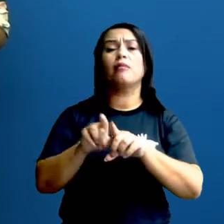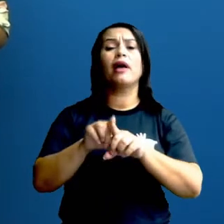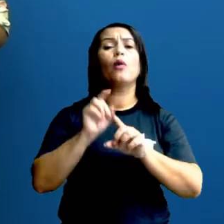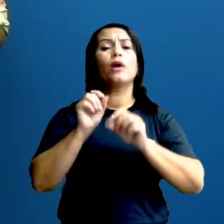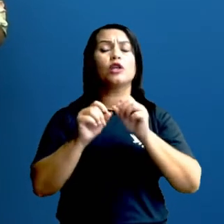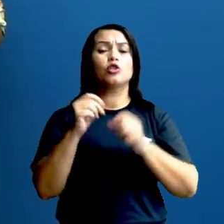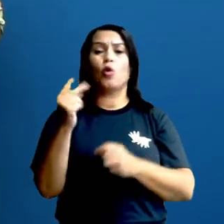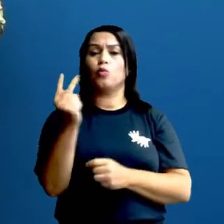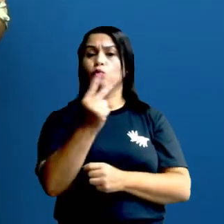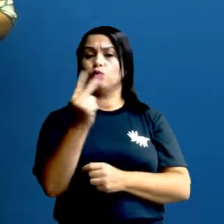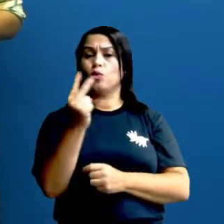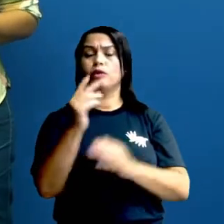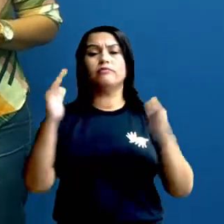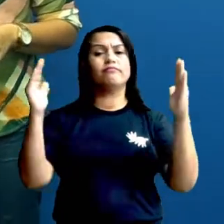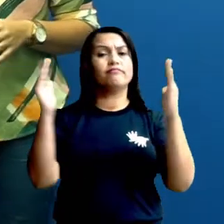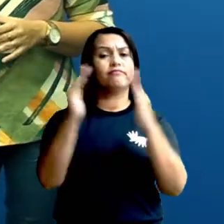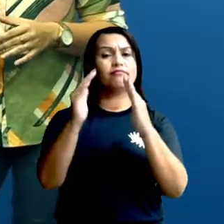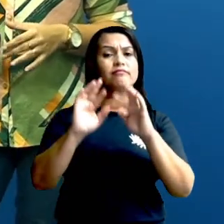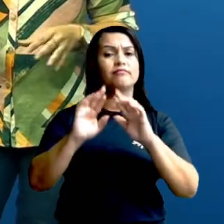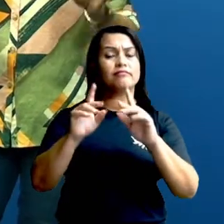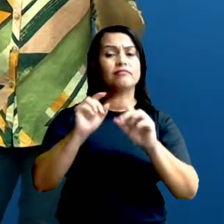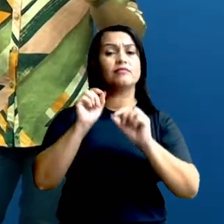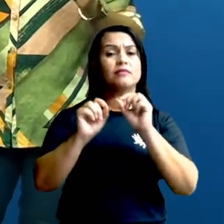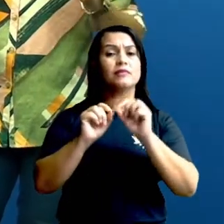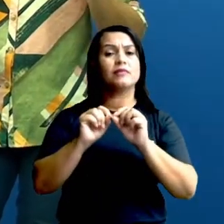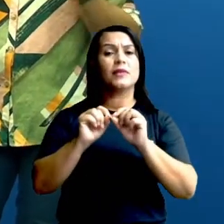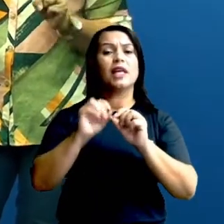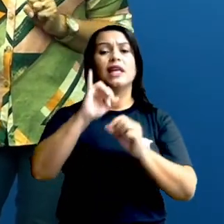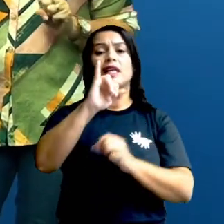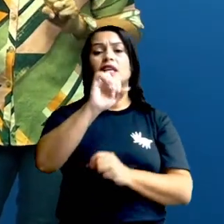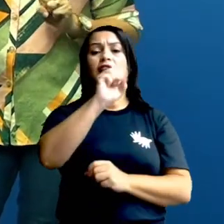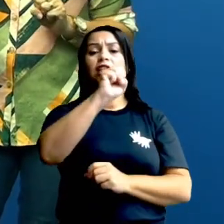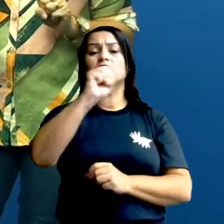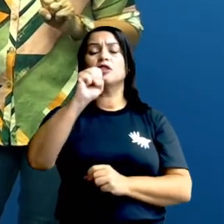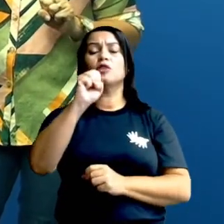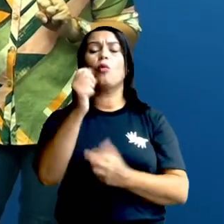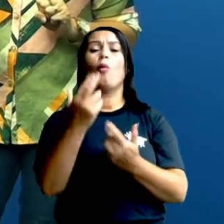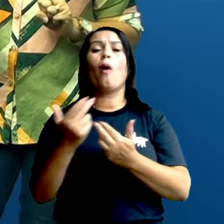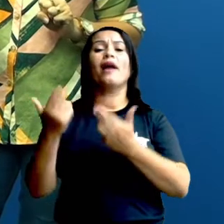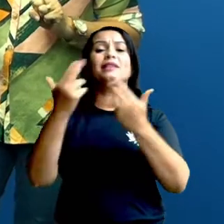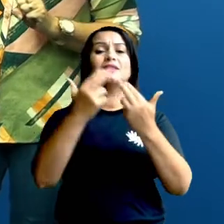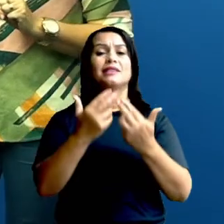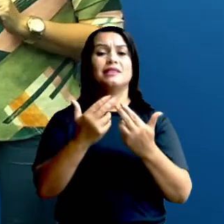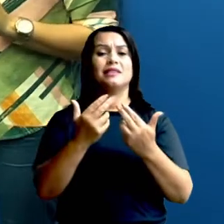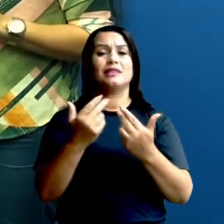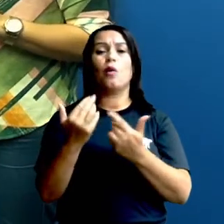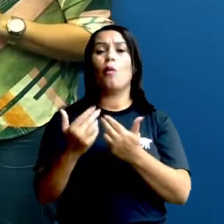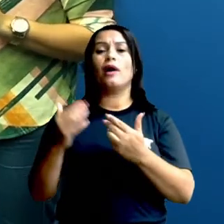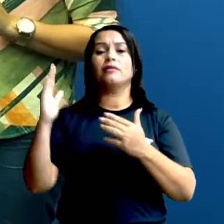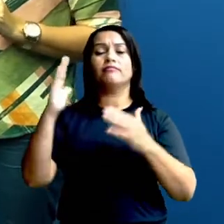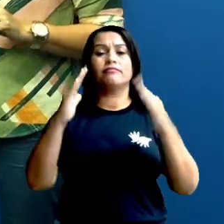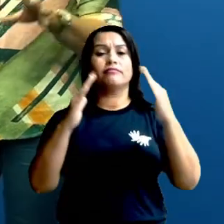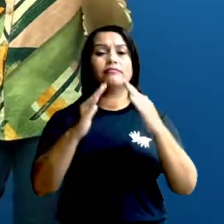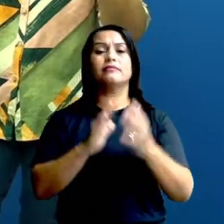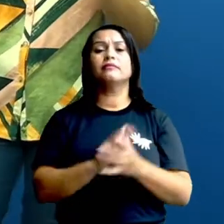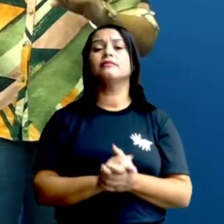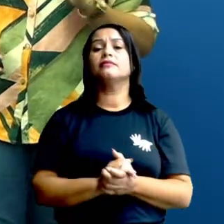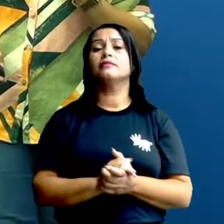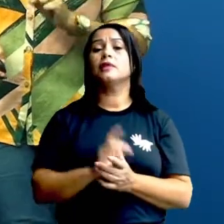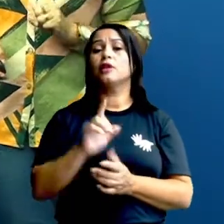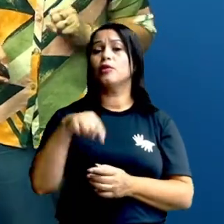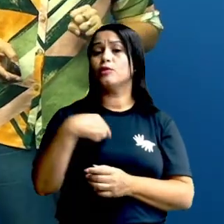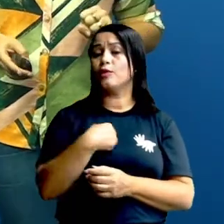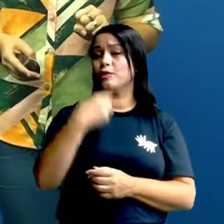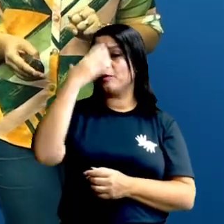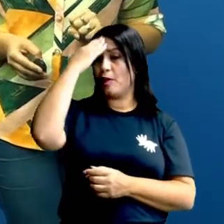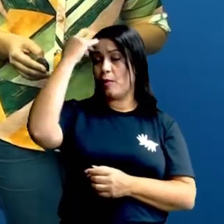apenas esses meus dois lados aqui eles são o quê e guache Tá certo Oi e